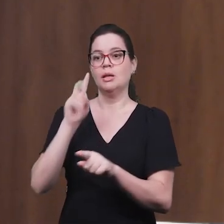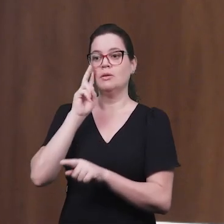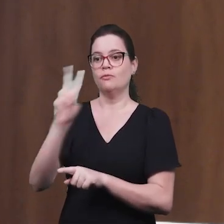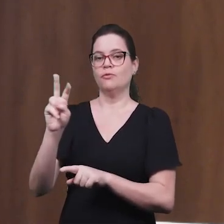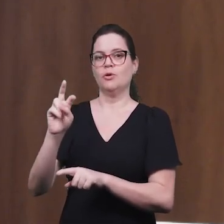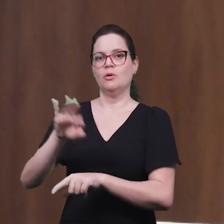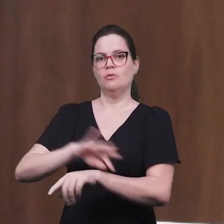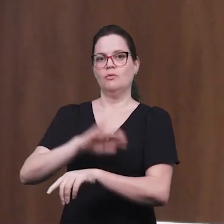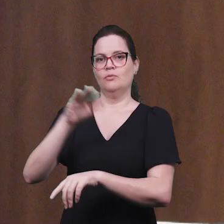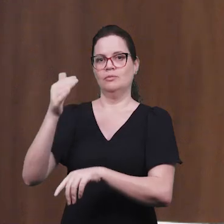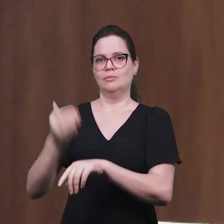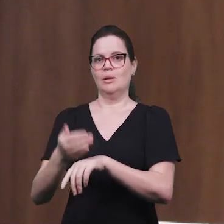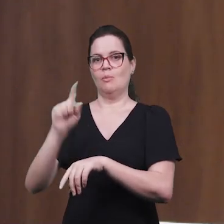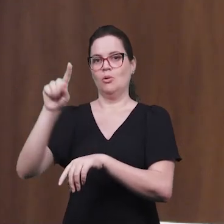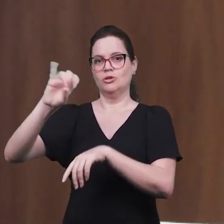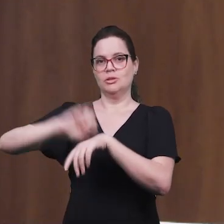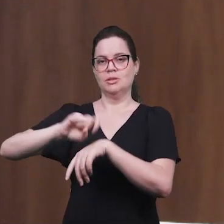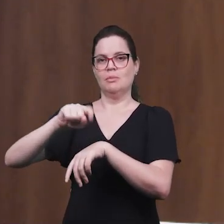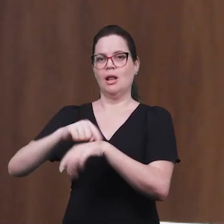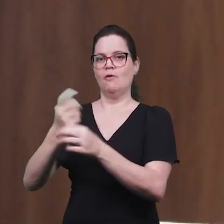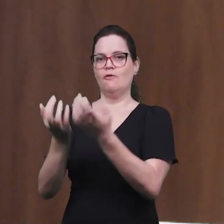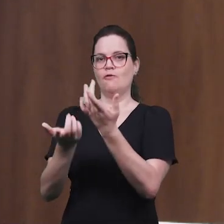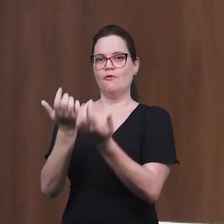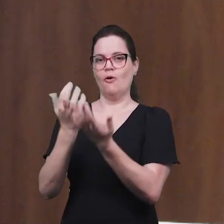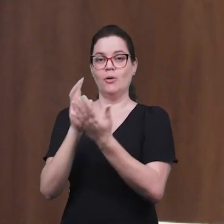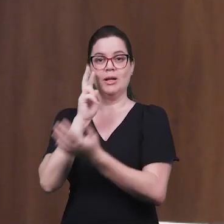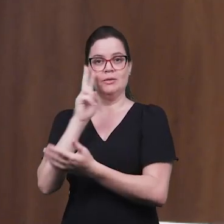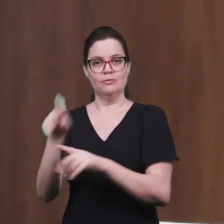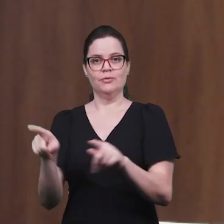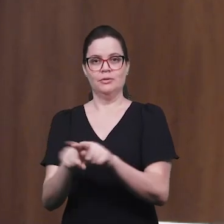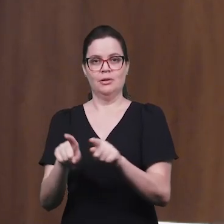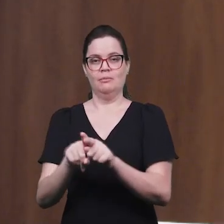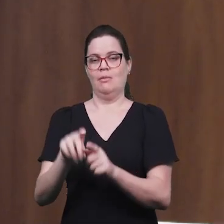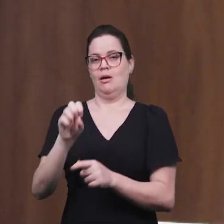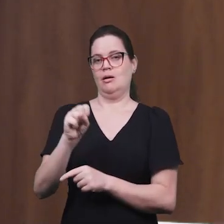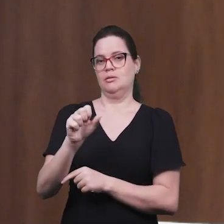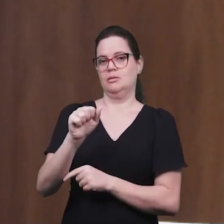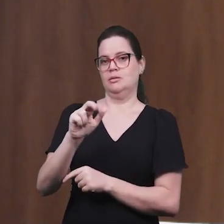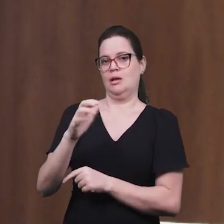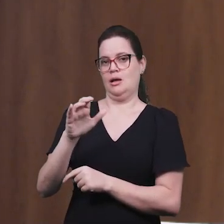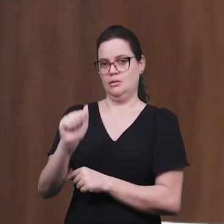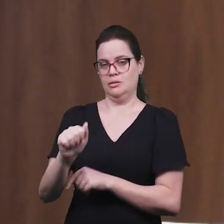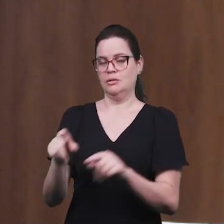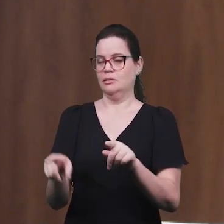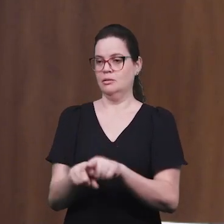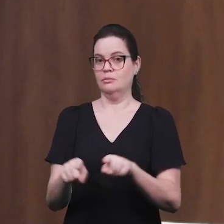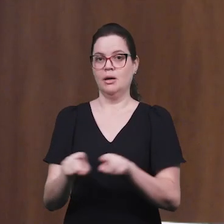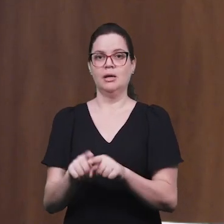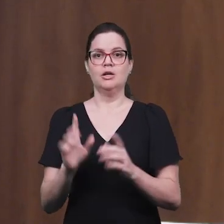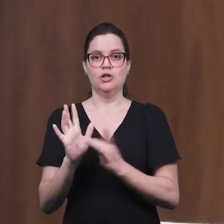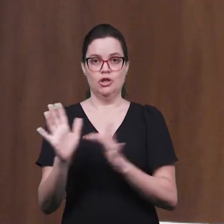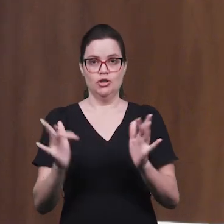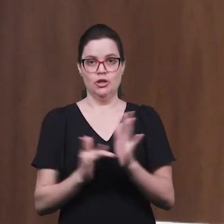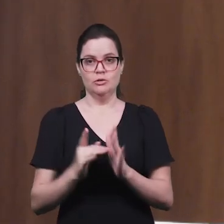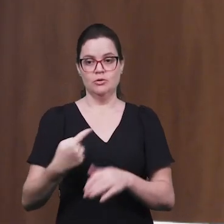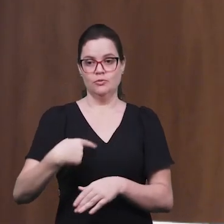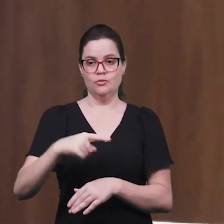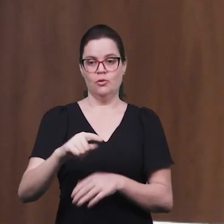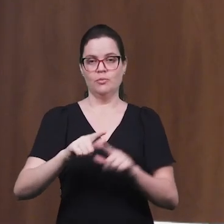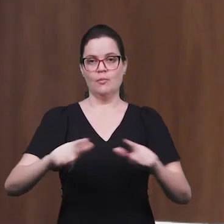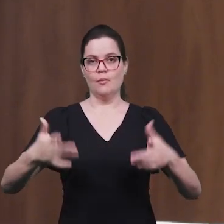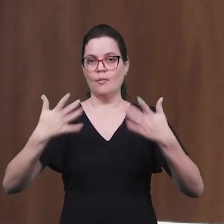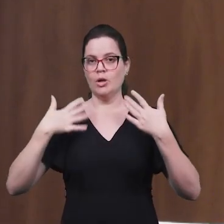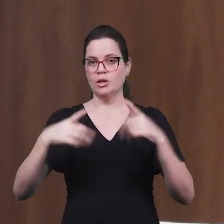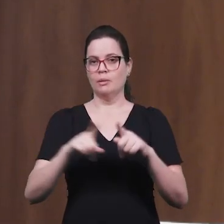ardendo. Jesus também, nós vamos ver no próximo programa, Jesus também foi tentado no deserto. Mas